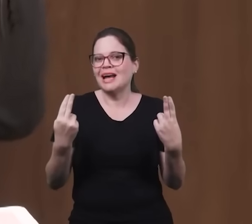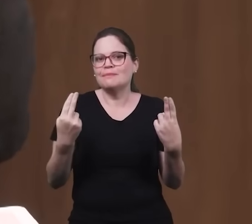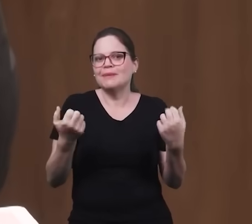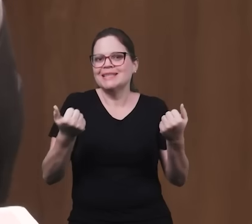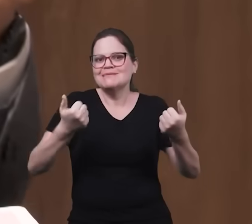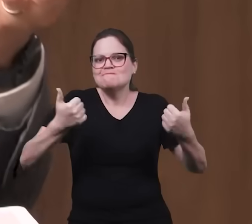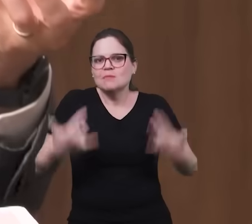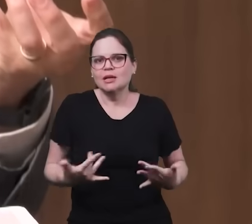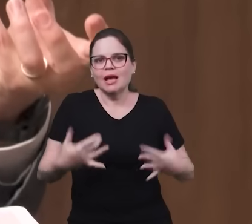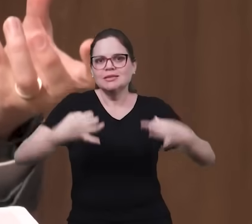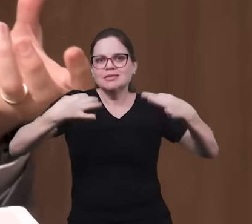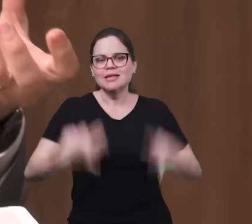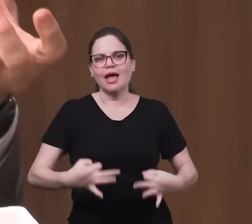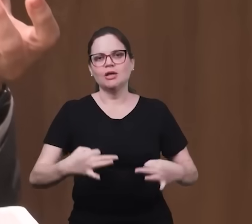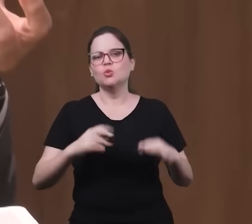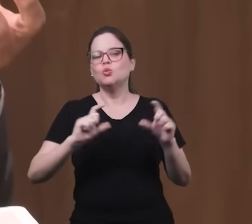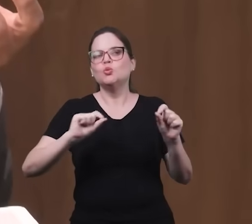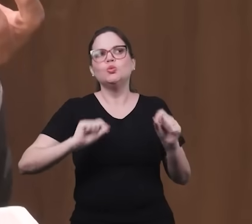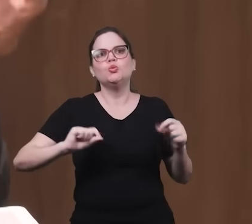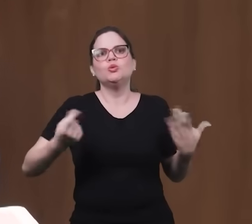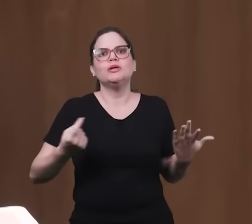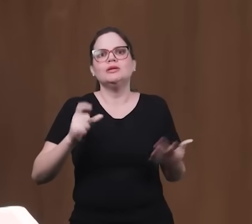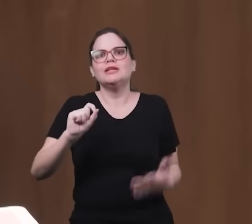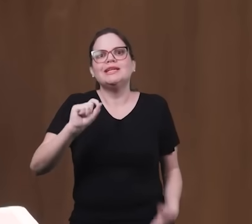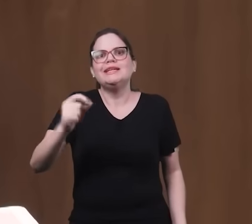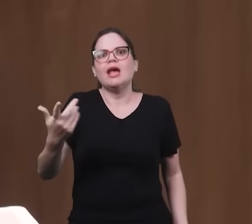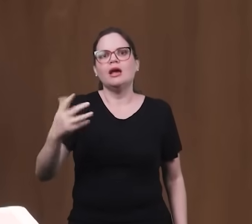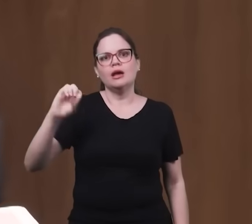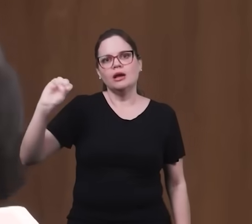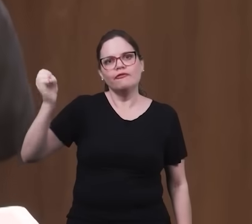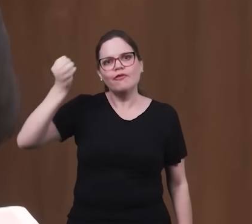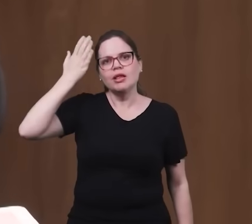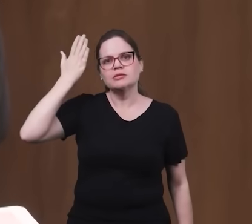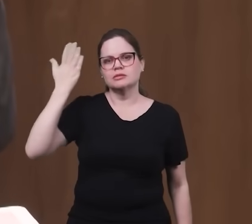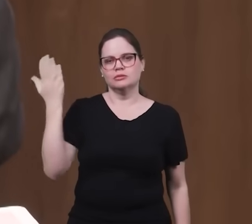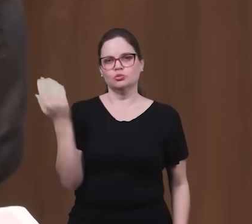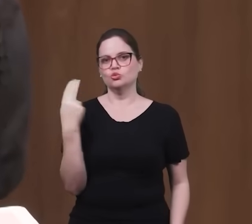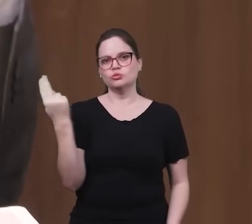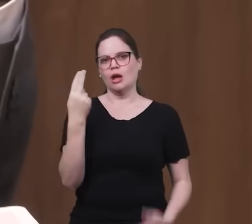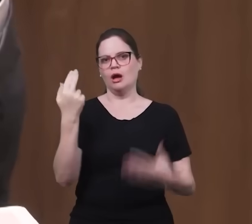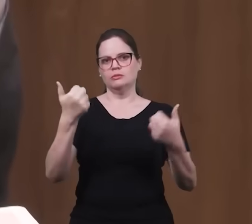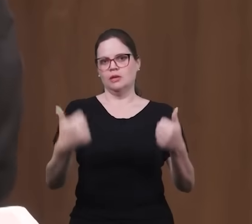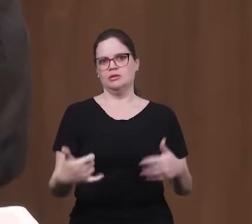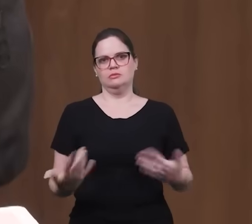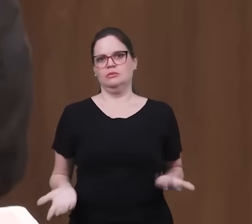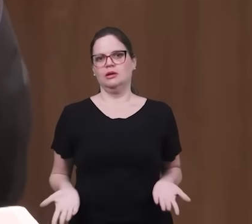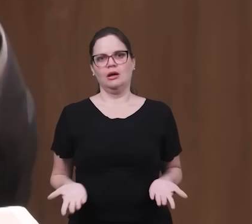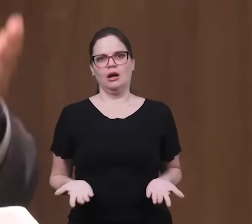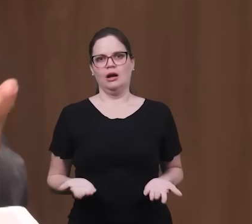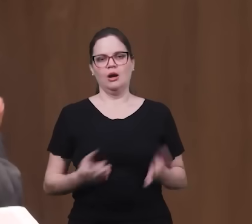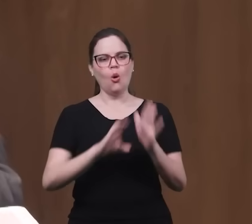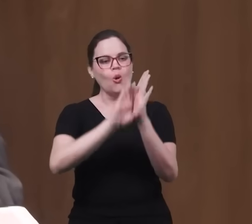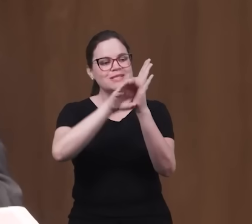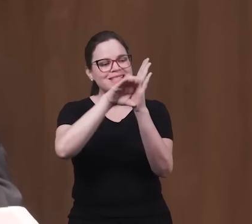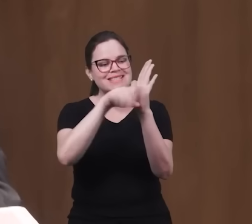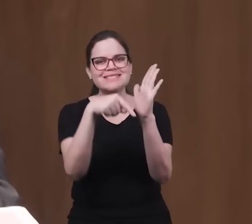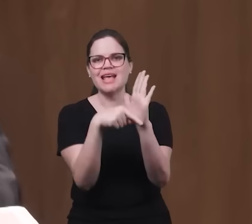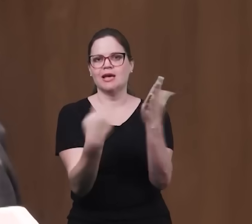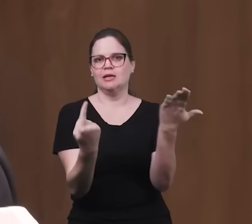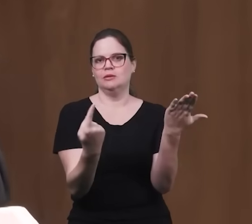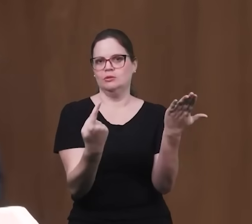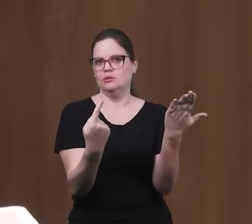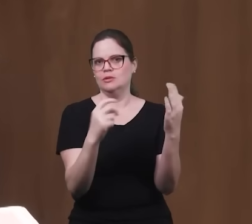descrever exatamente o que é. Não dá para você definir,